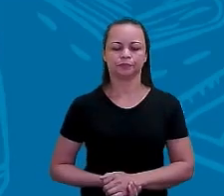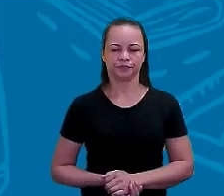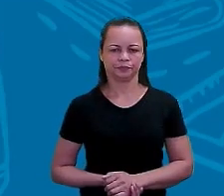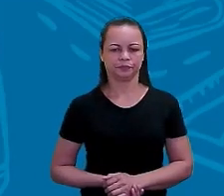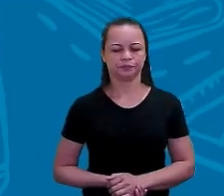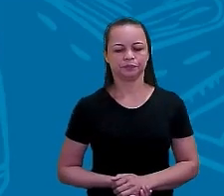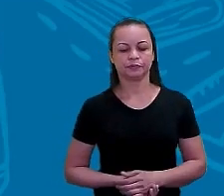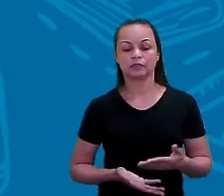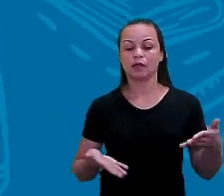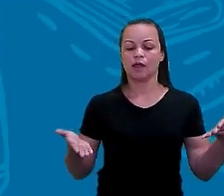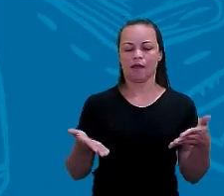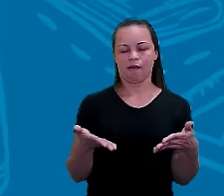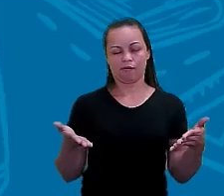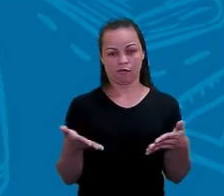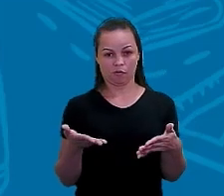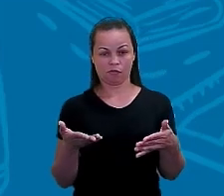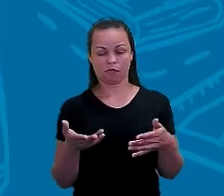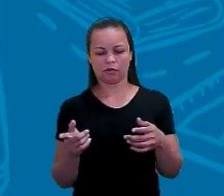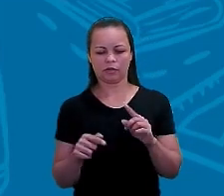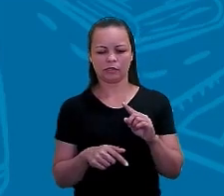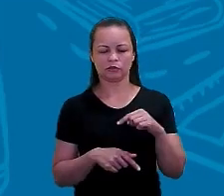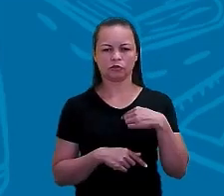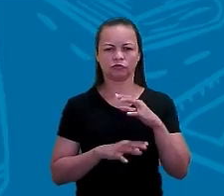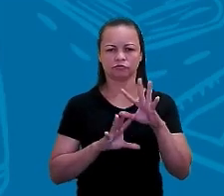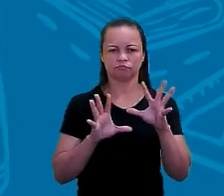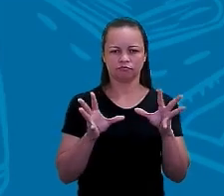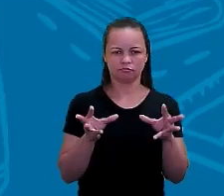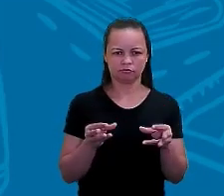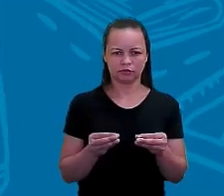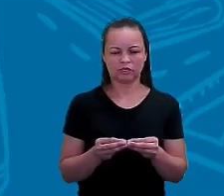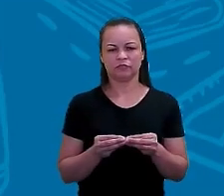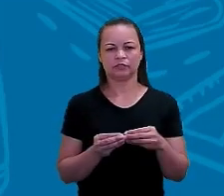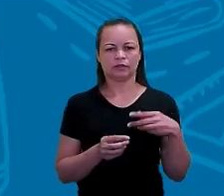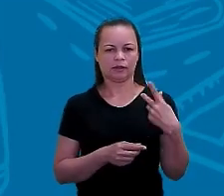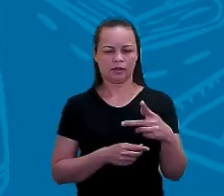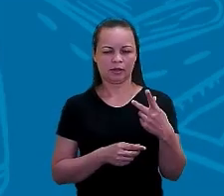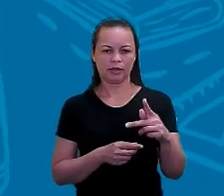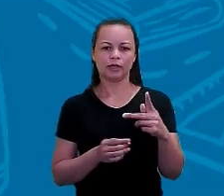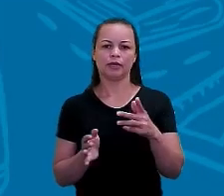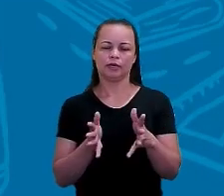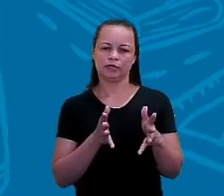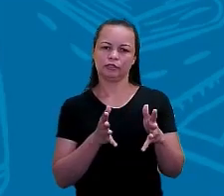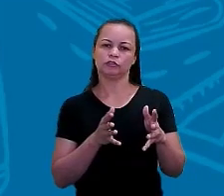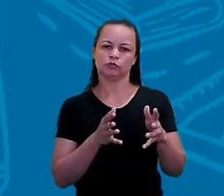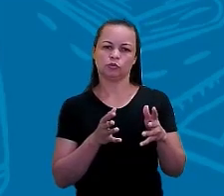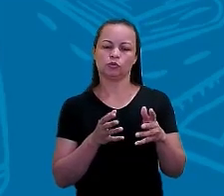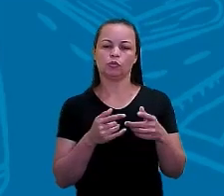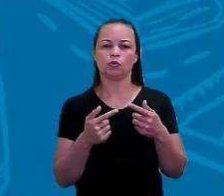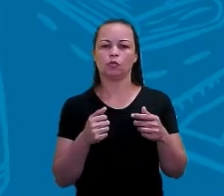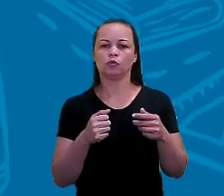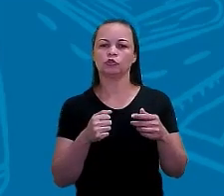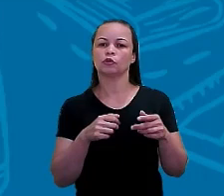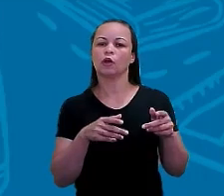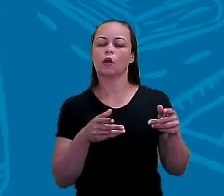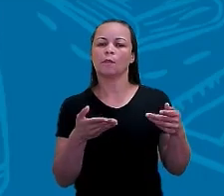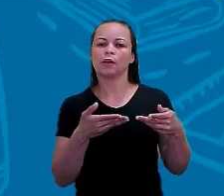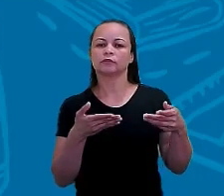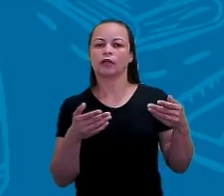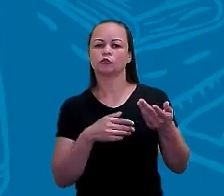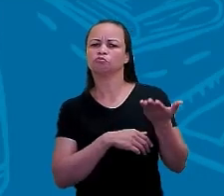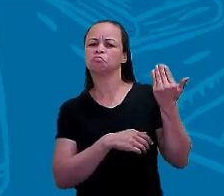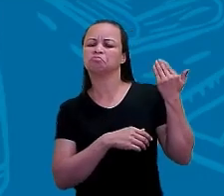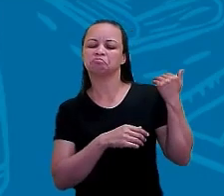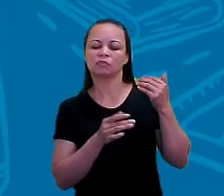Bem, agora nós vamos revisar eles, os personal pronouns. I,